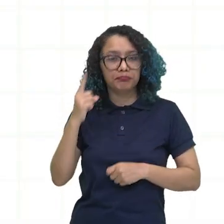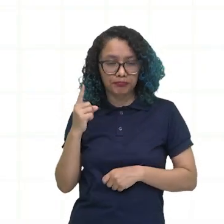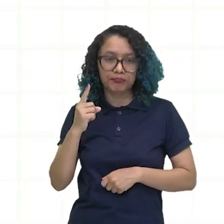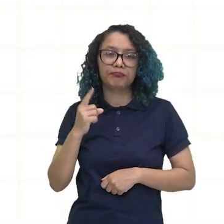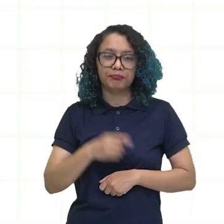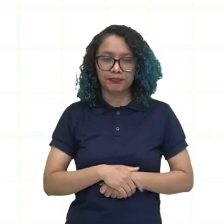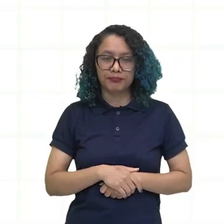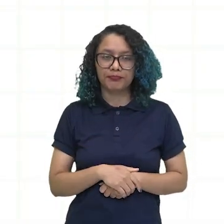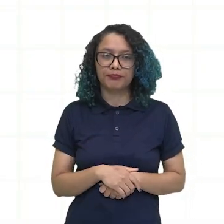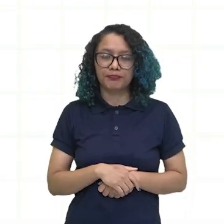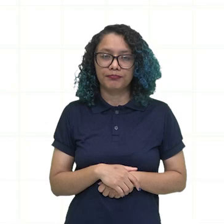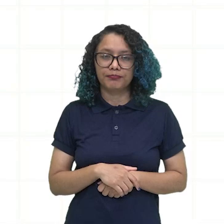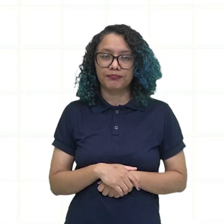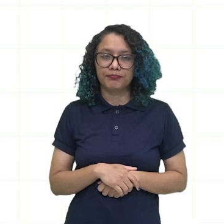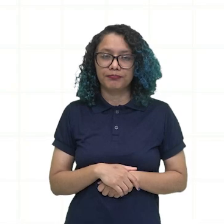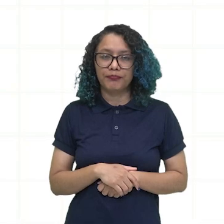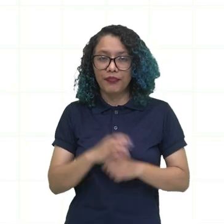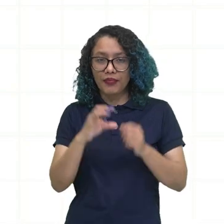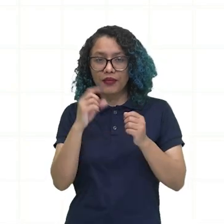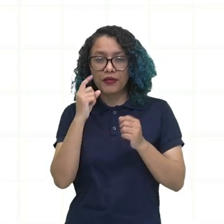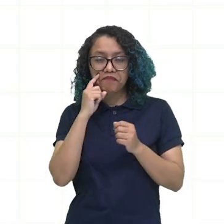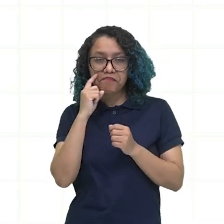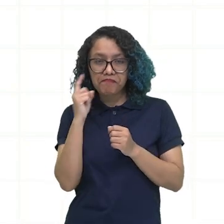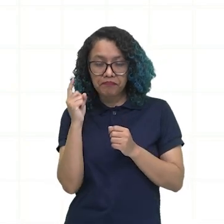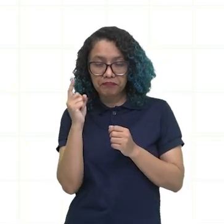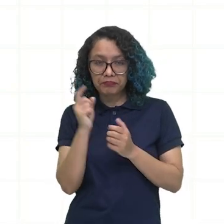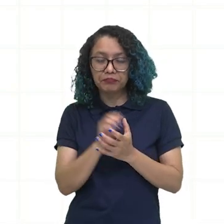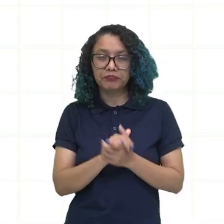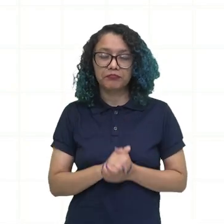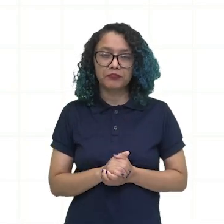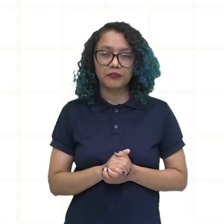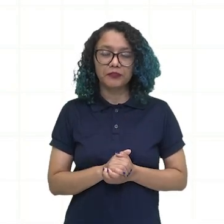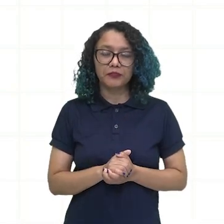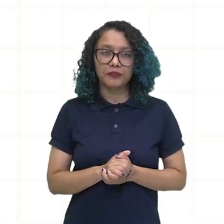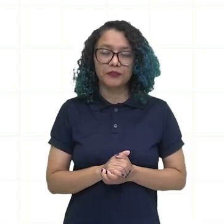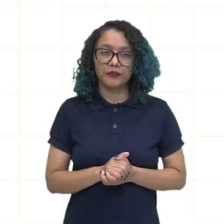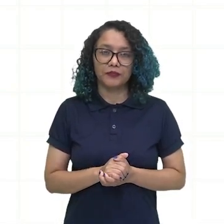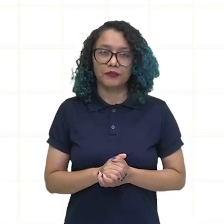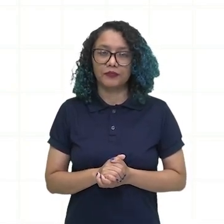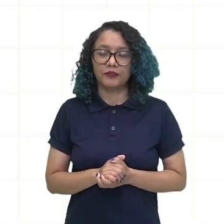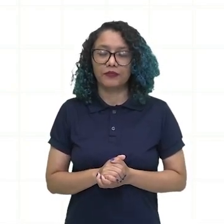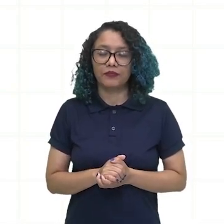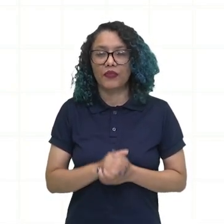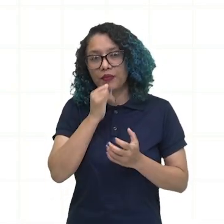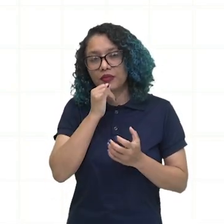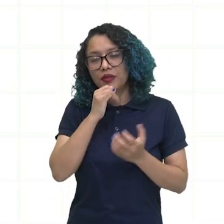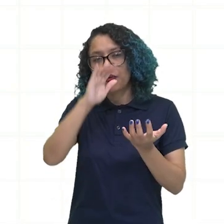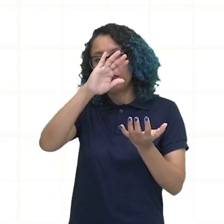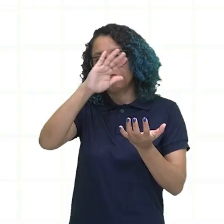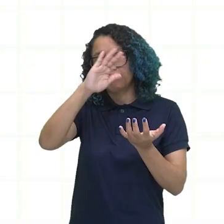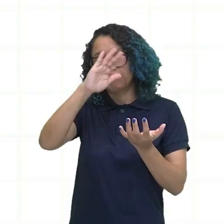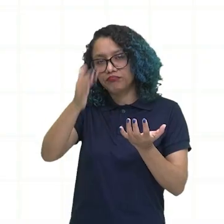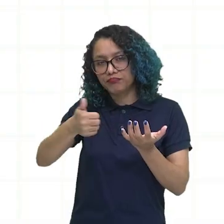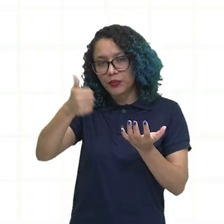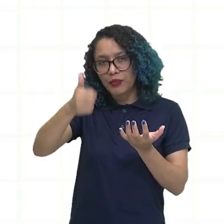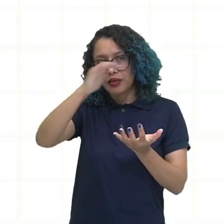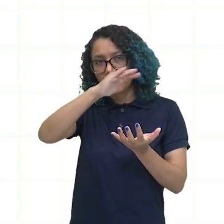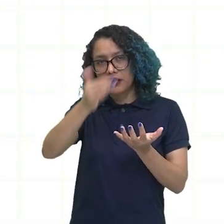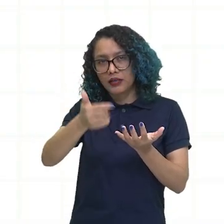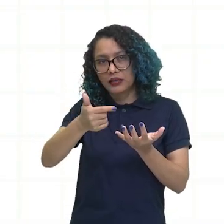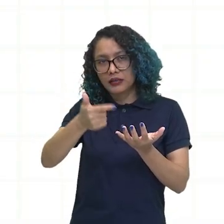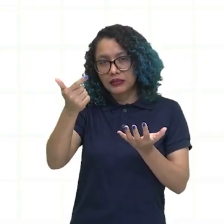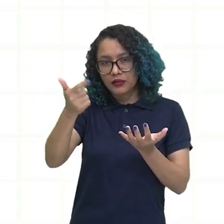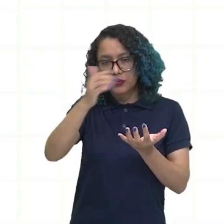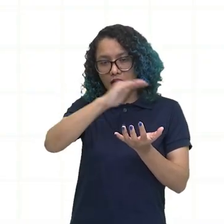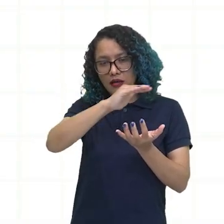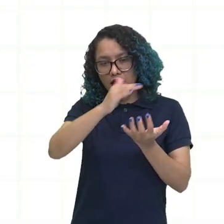certo? E aqui nesse núcleo, conforme nós saímos da crosta terrestre, passamos pelo manto